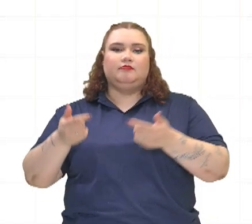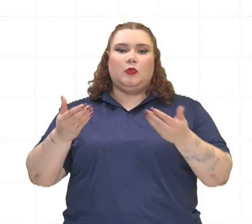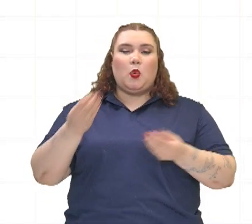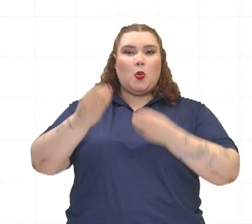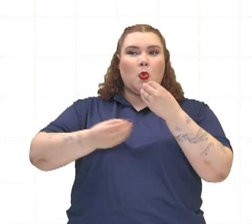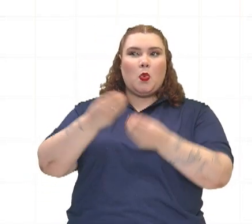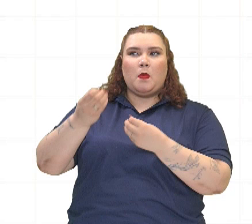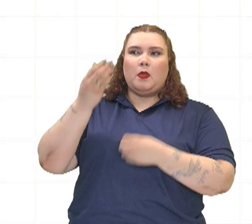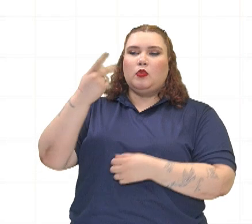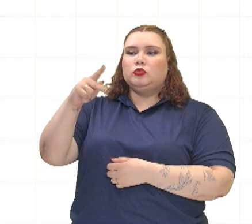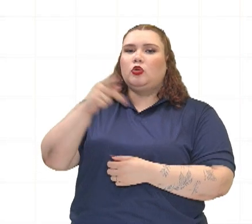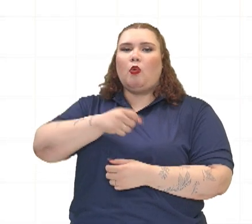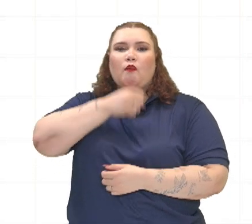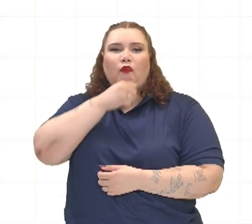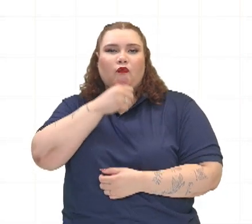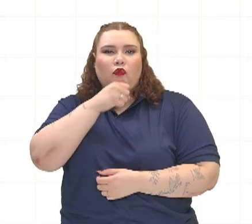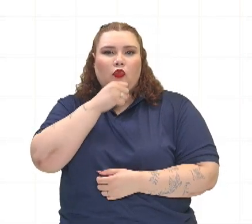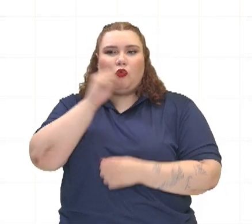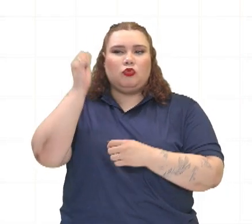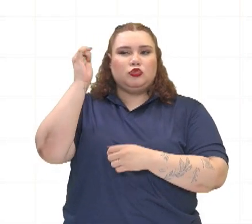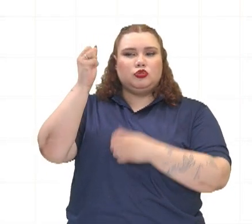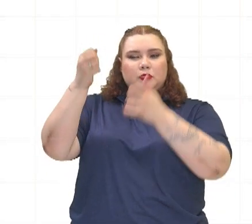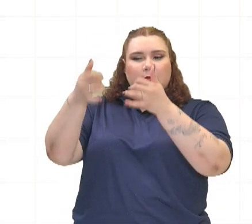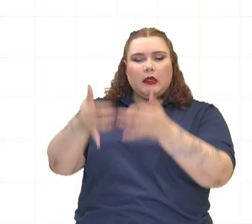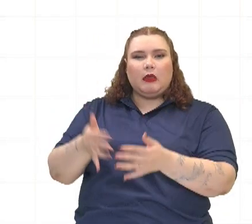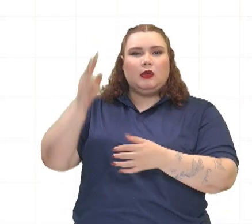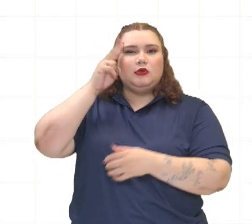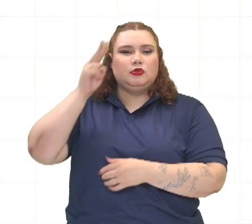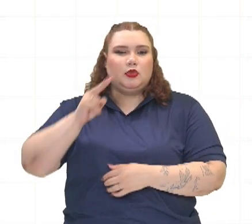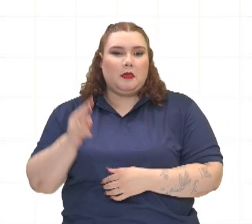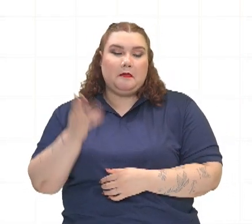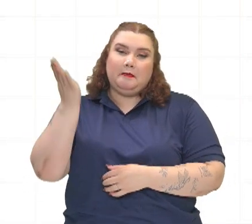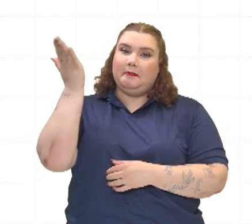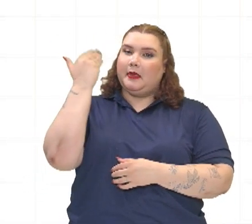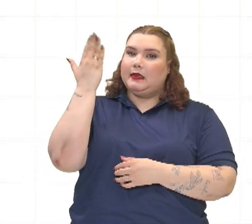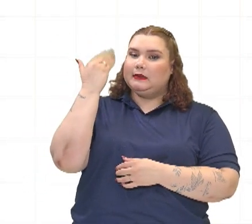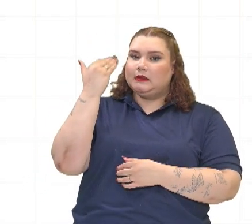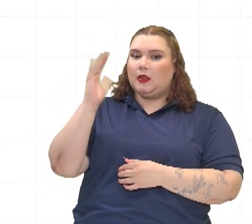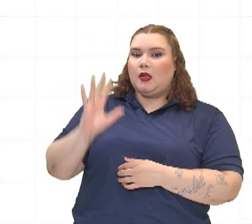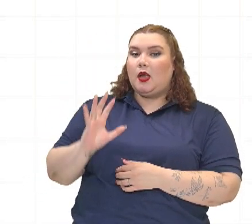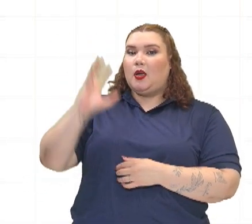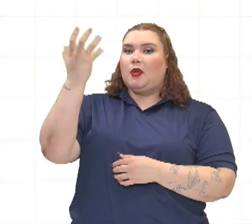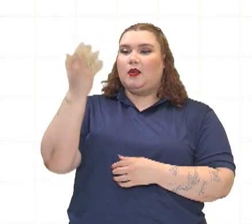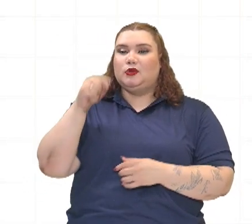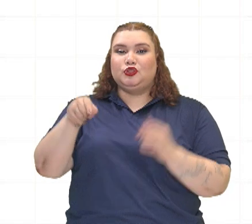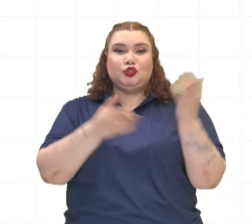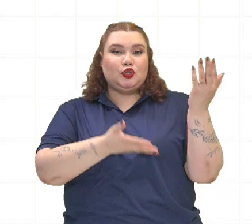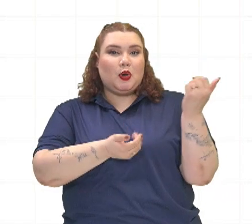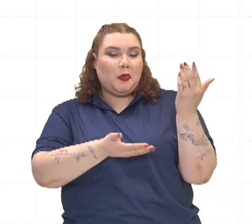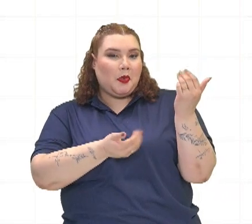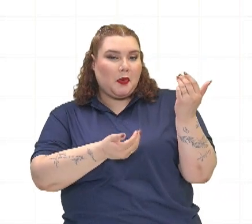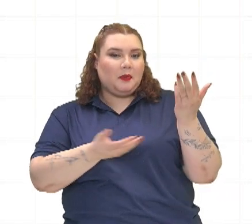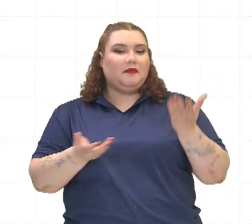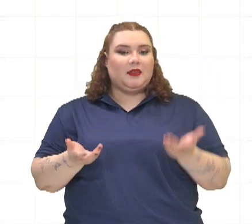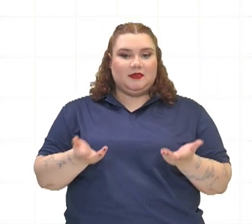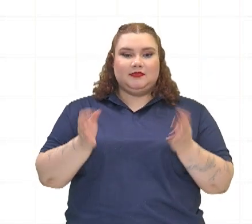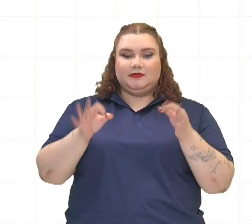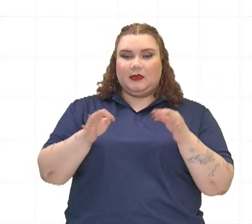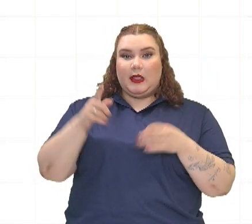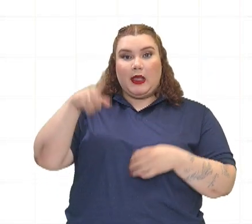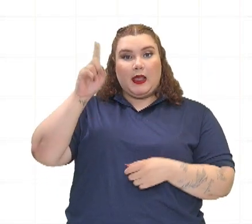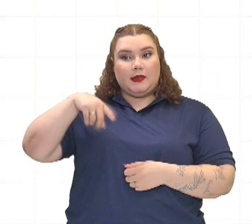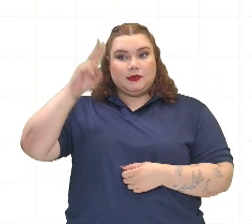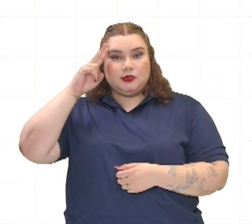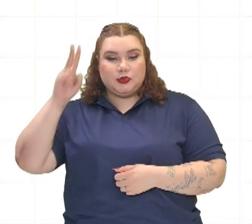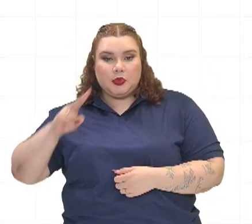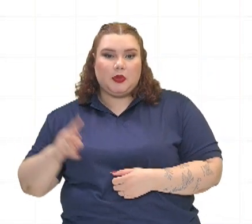quando seus avós, né, falam sobre um acontecimento de quando eles eram mais jovens. Essas